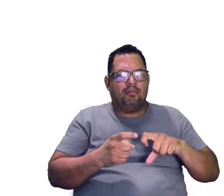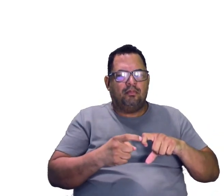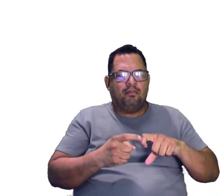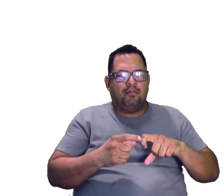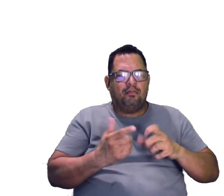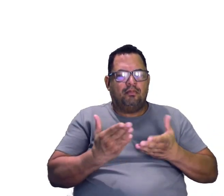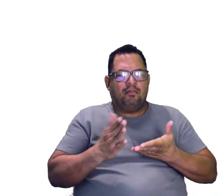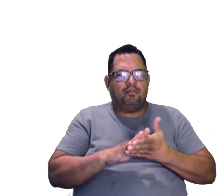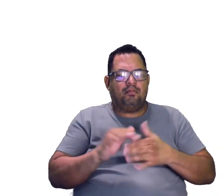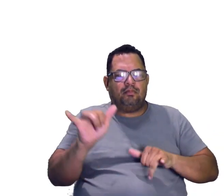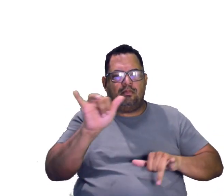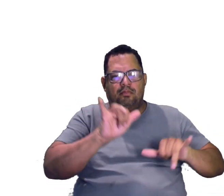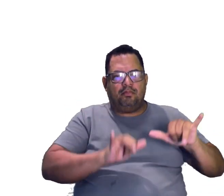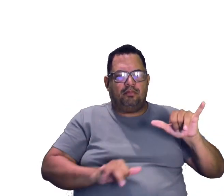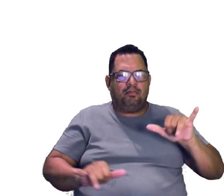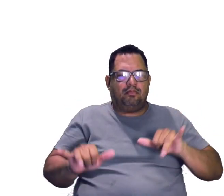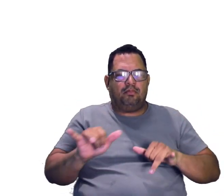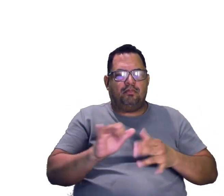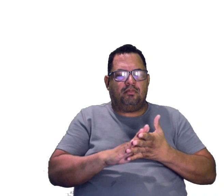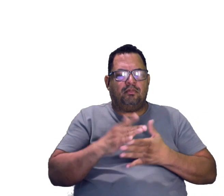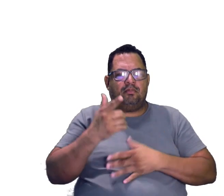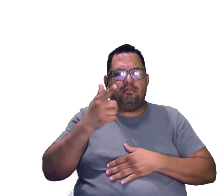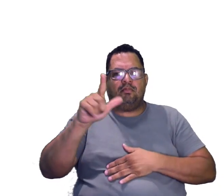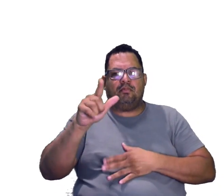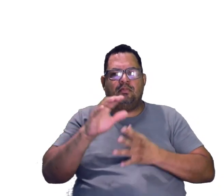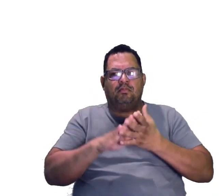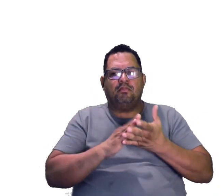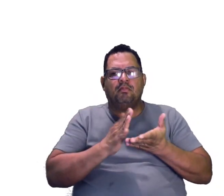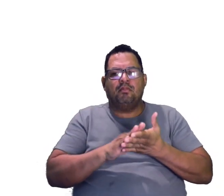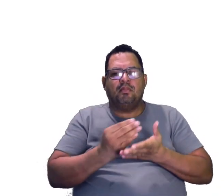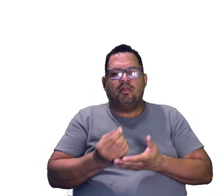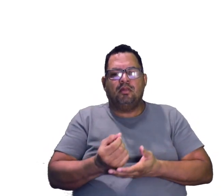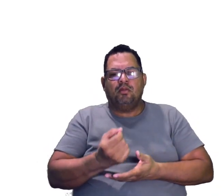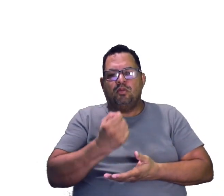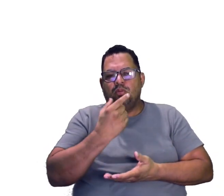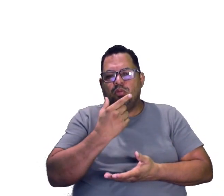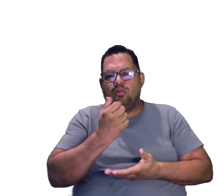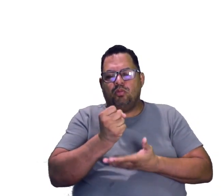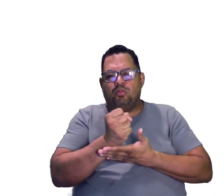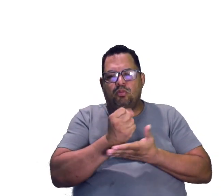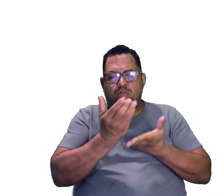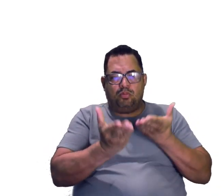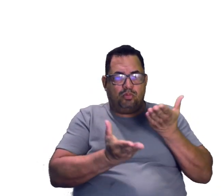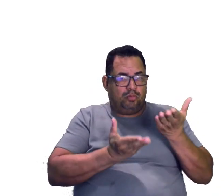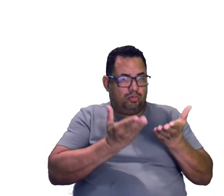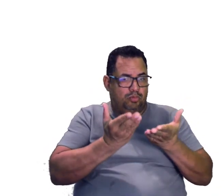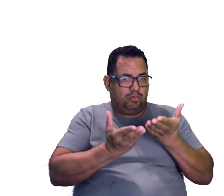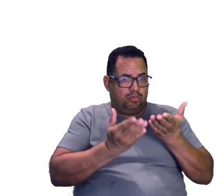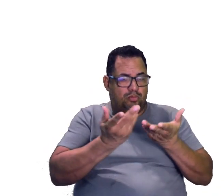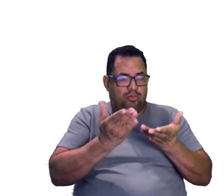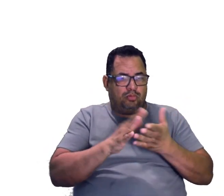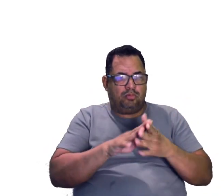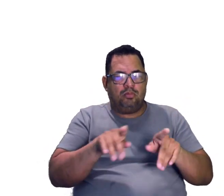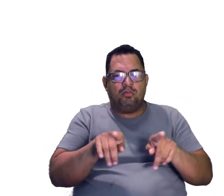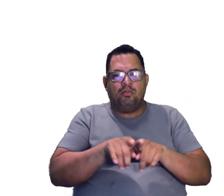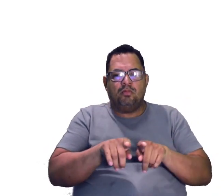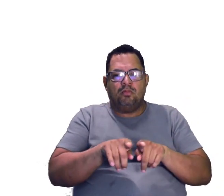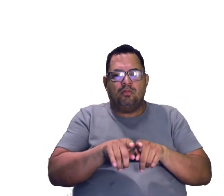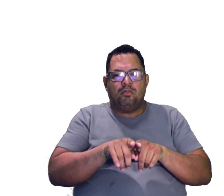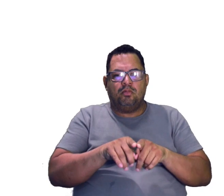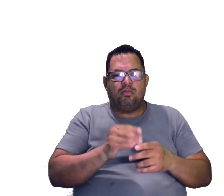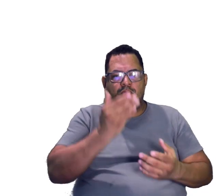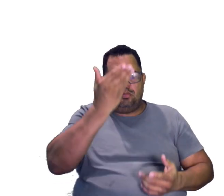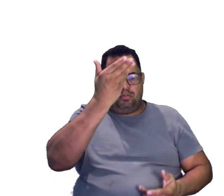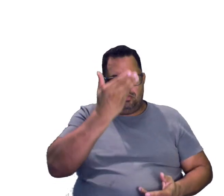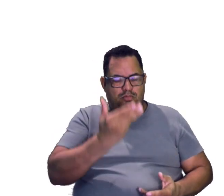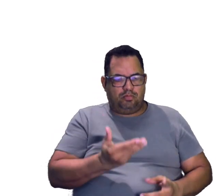Ele, através da química, ele consegue medicar o paciente, consegue tratar o paciente, ou muitas vezes extrair